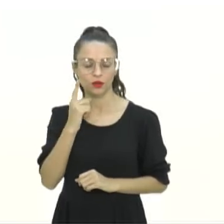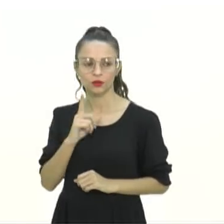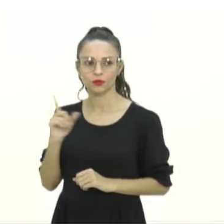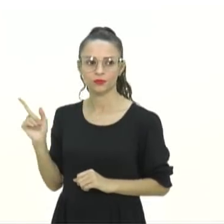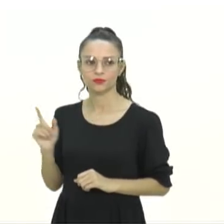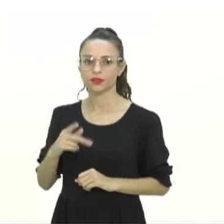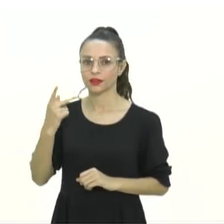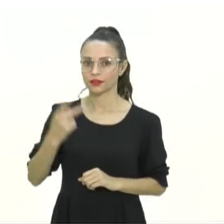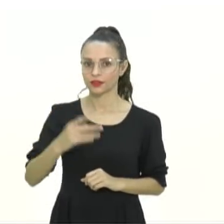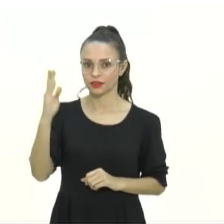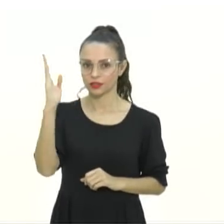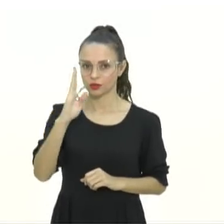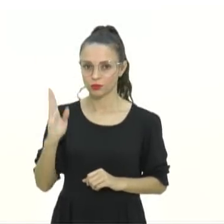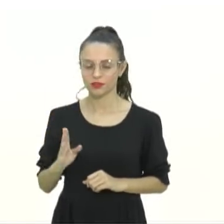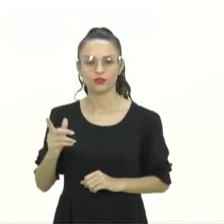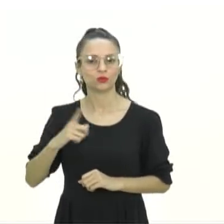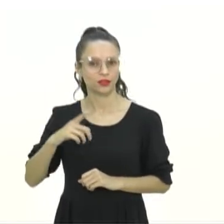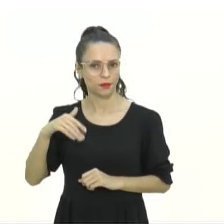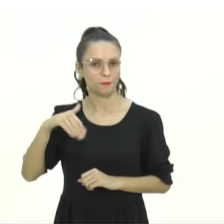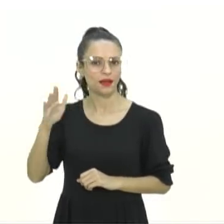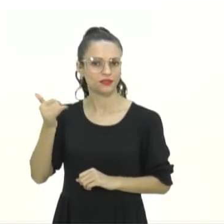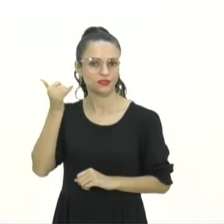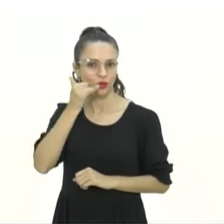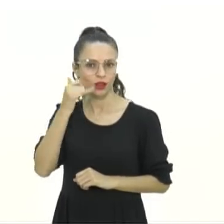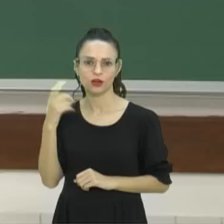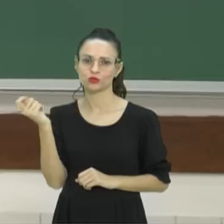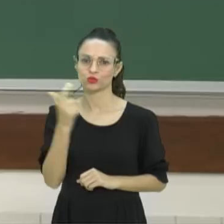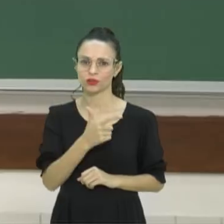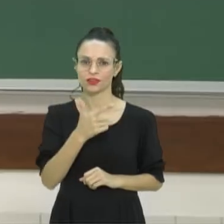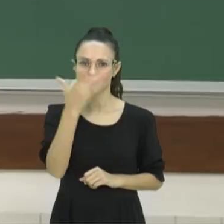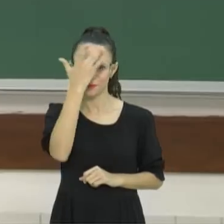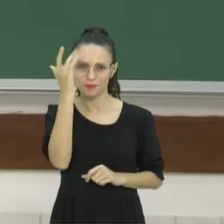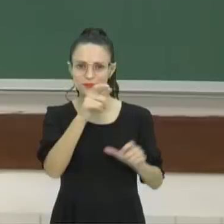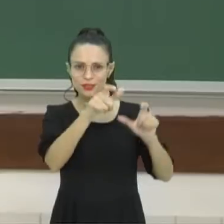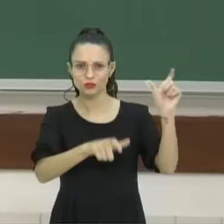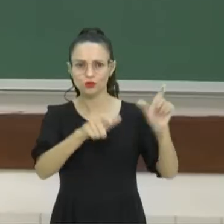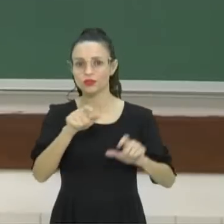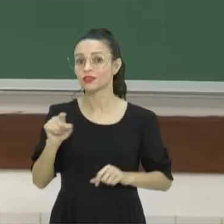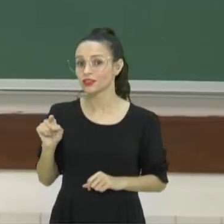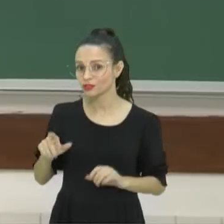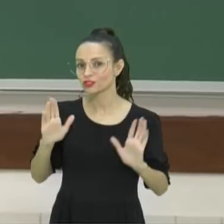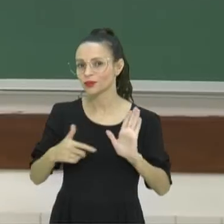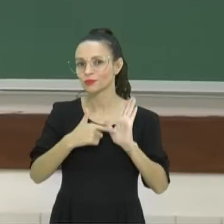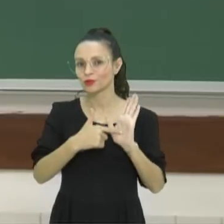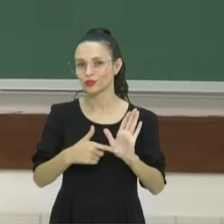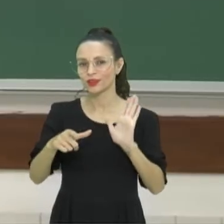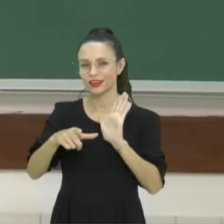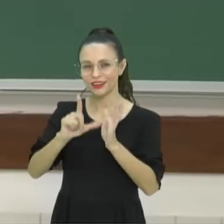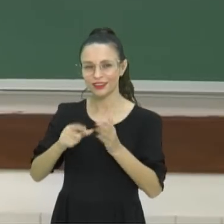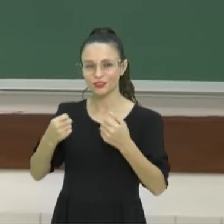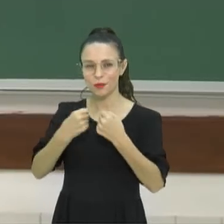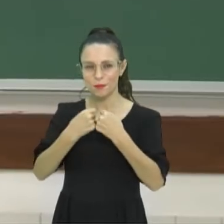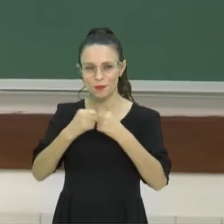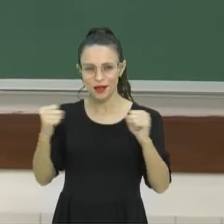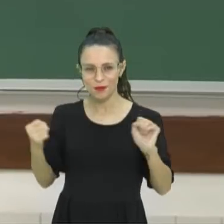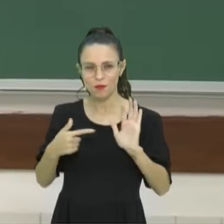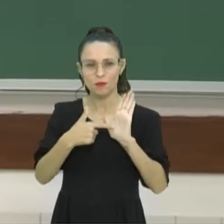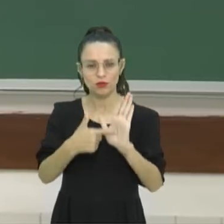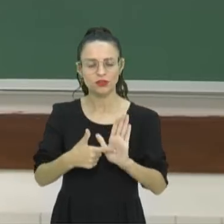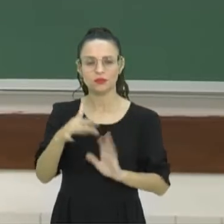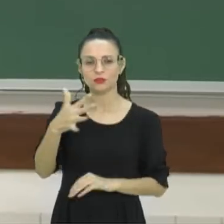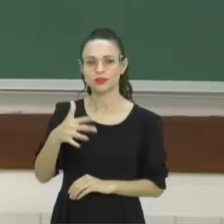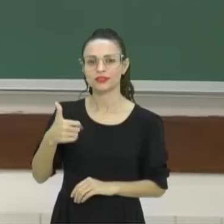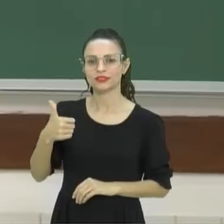no Brasil há mais celulares do que pessoas. Isso estava demonstrado no mapa anterior que eu mostrei a vocês, né? Cerca